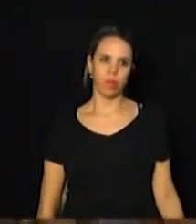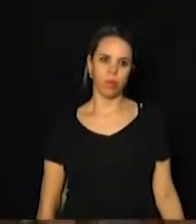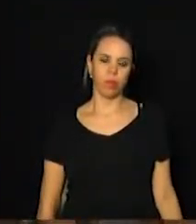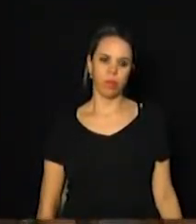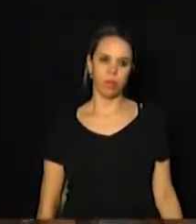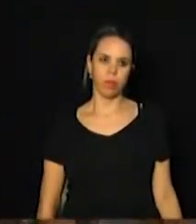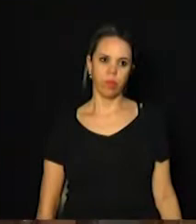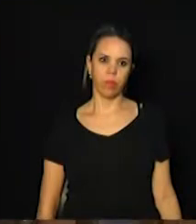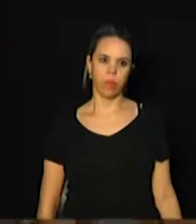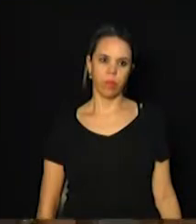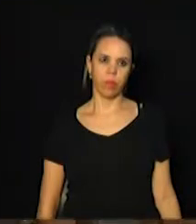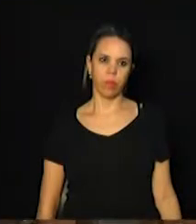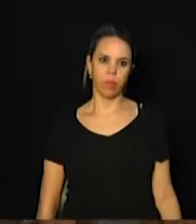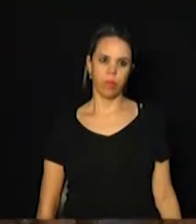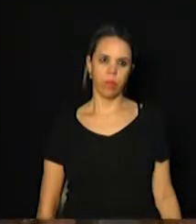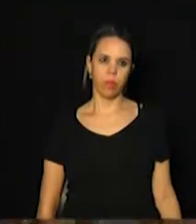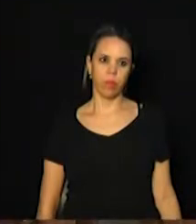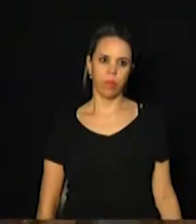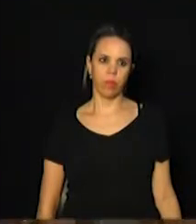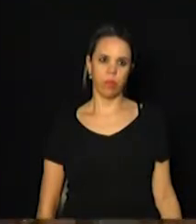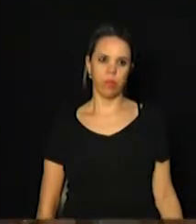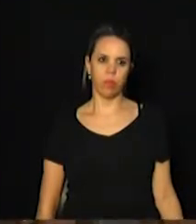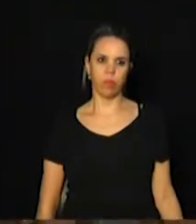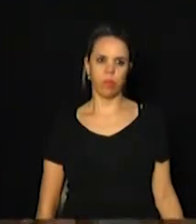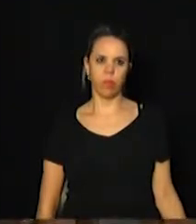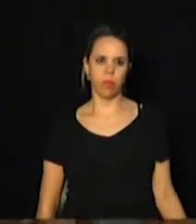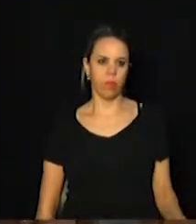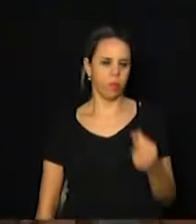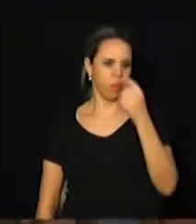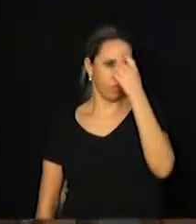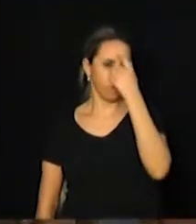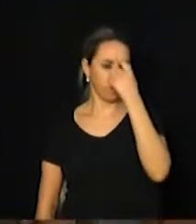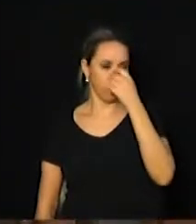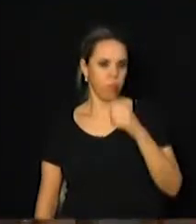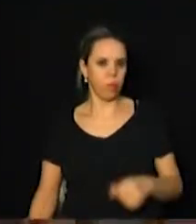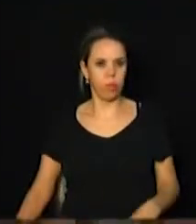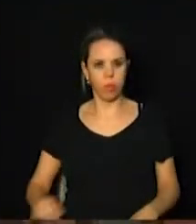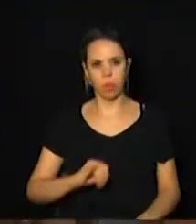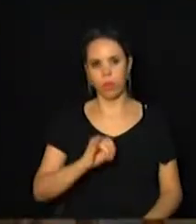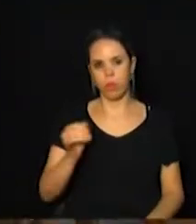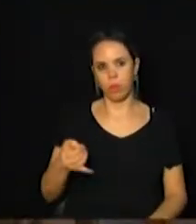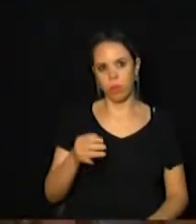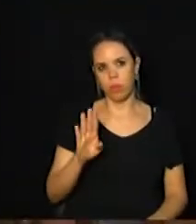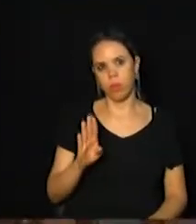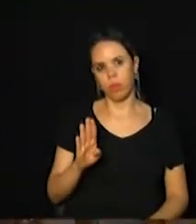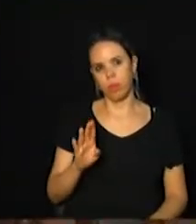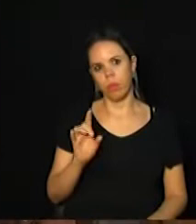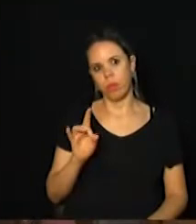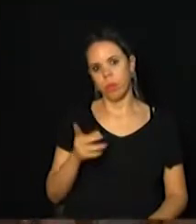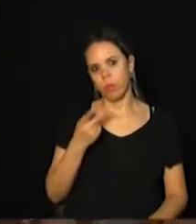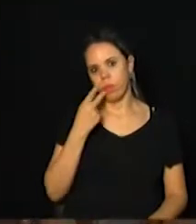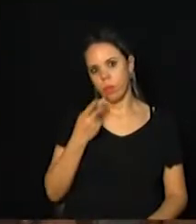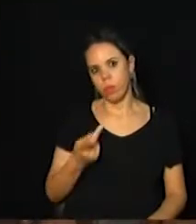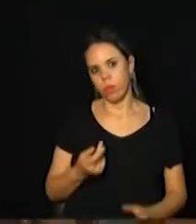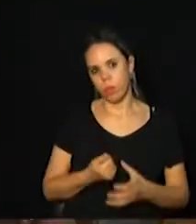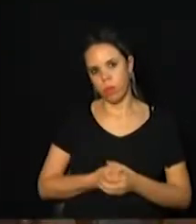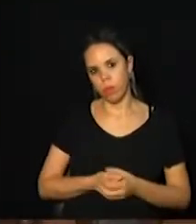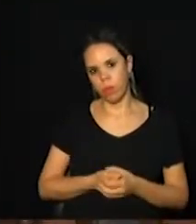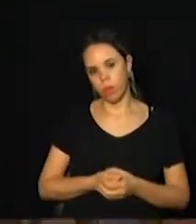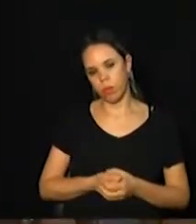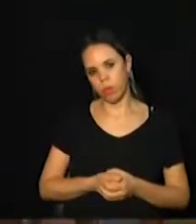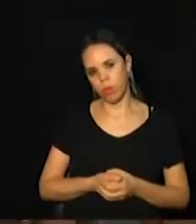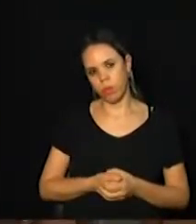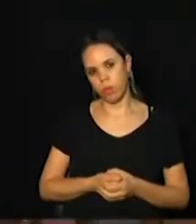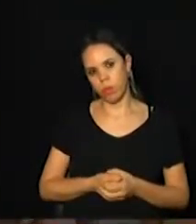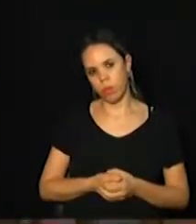o som e o senhor João Batista Obrigado aí pela sua fala e